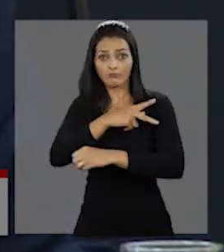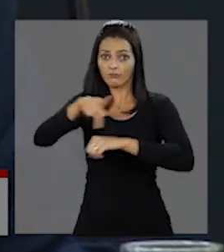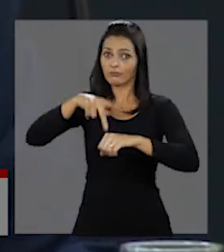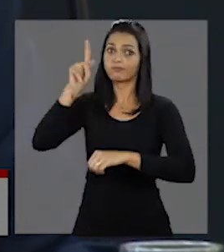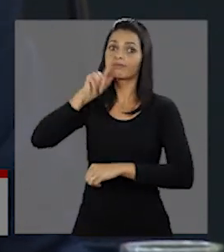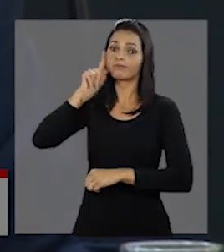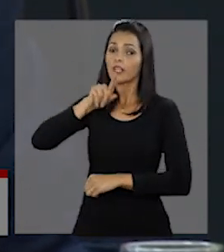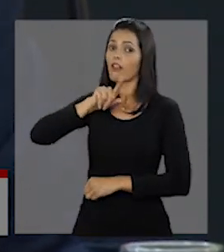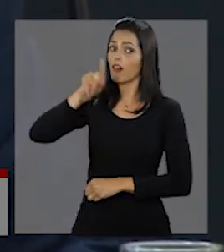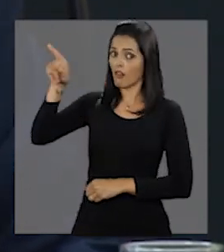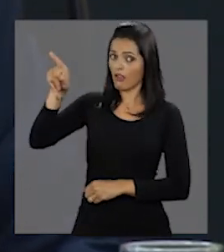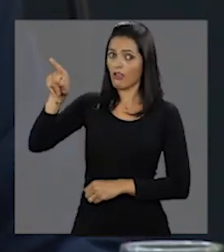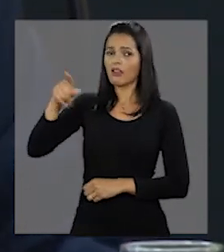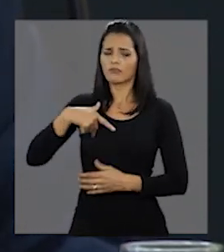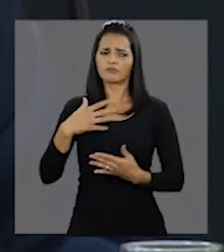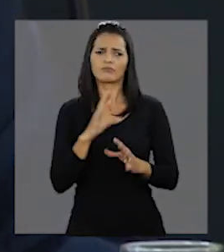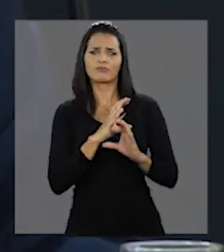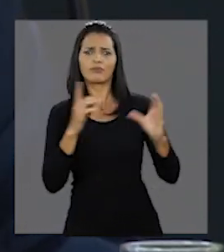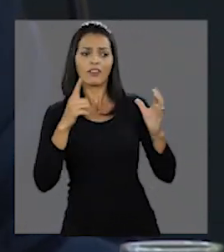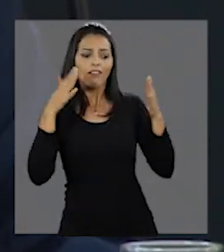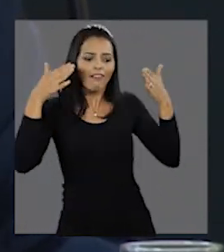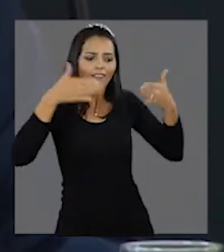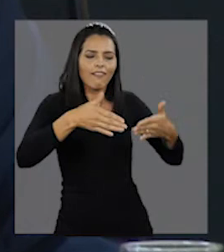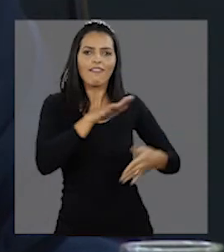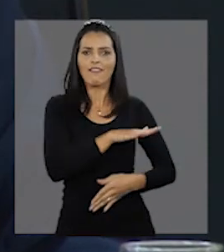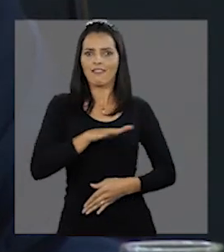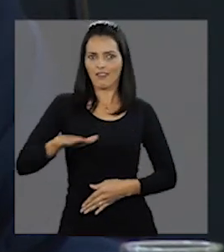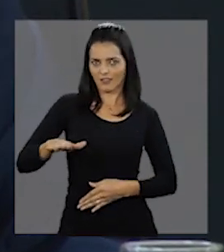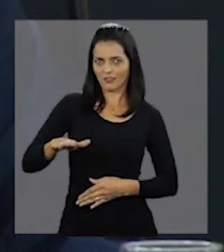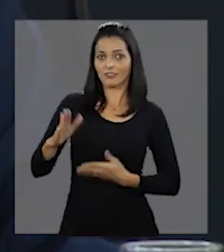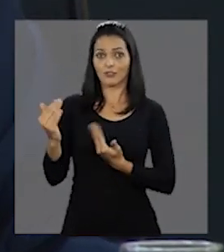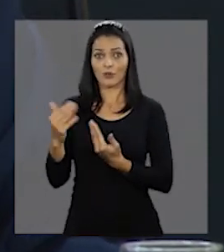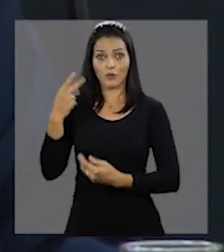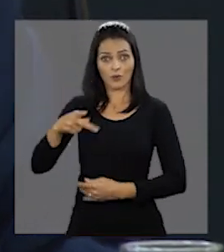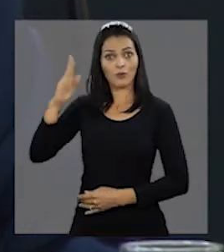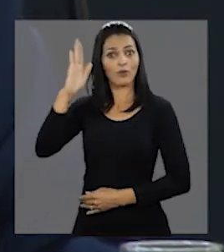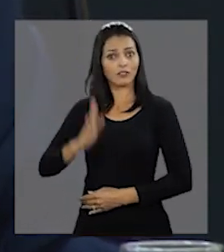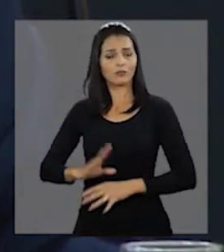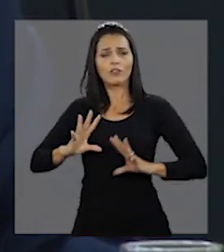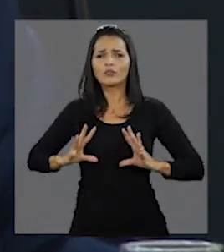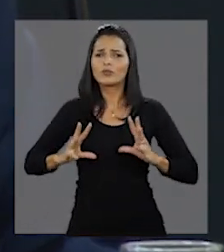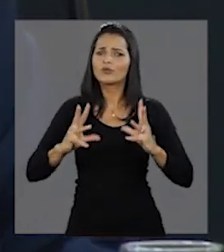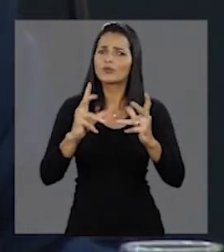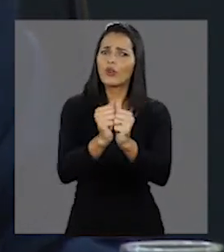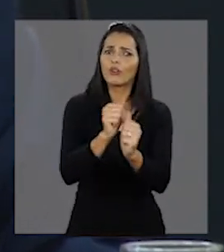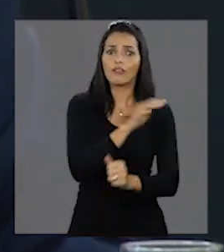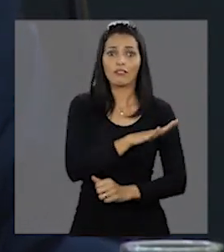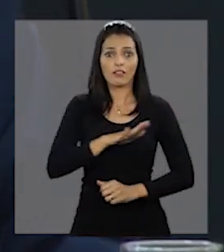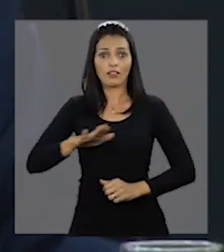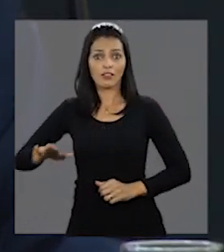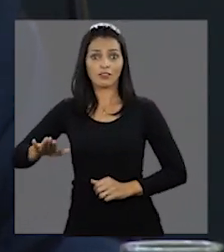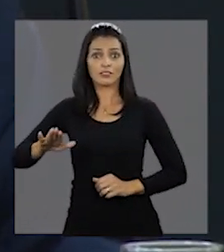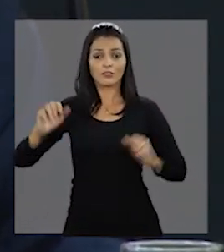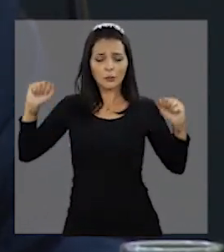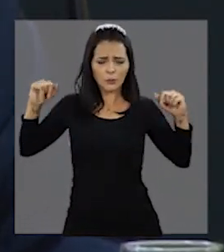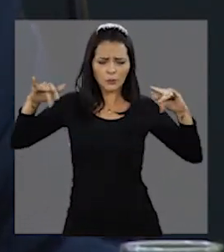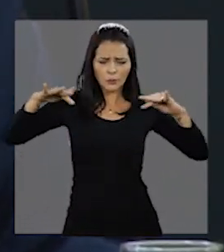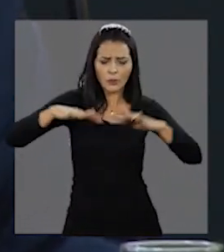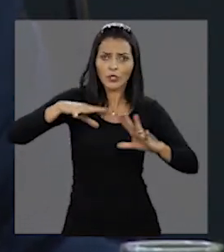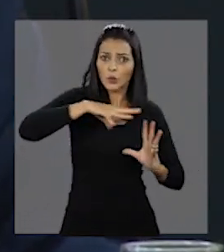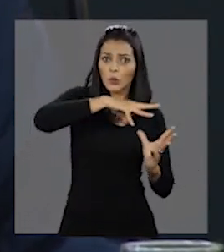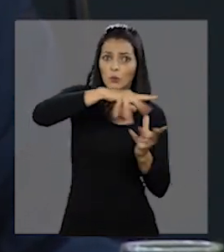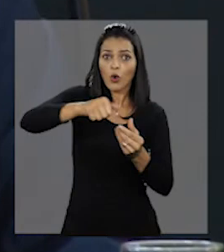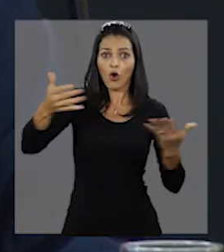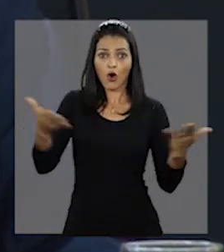está acontecendo nos Estados Unidos, notadamente com relação a crianças brasileiras, mas com todas as crianças do mundo que